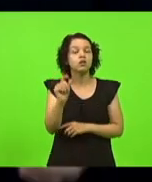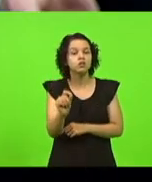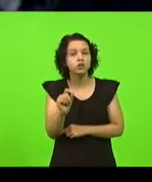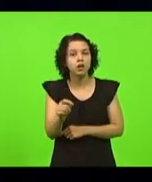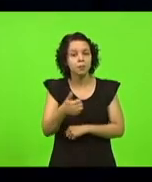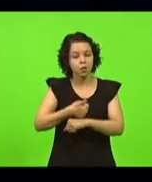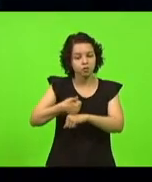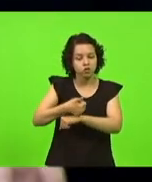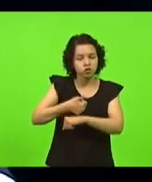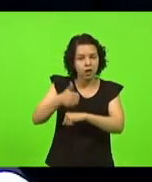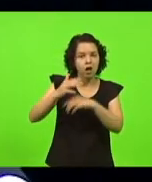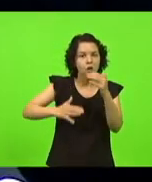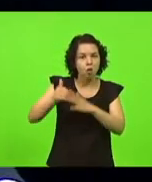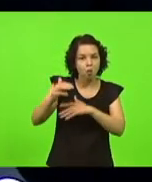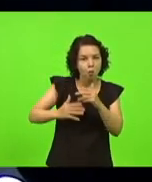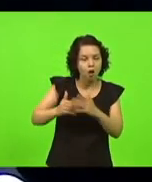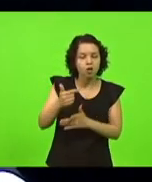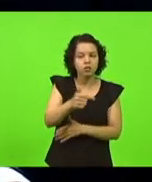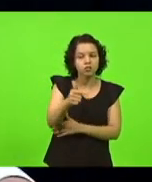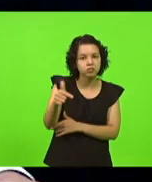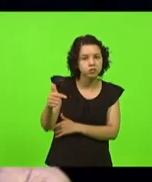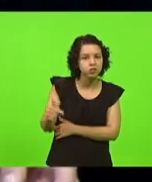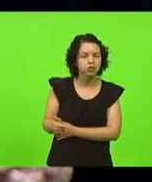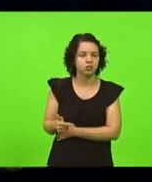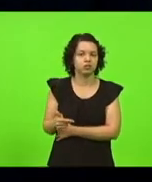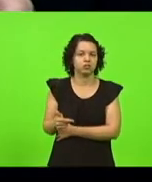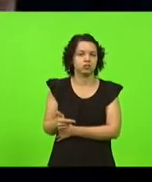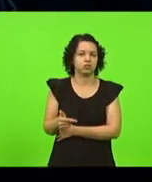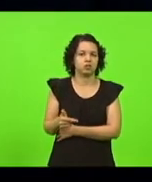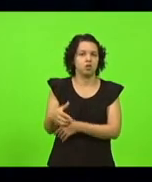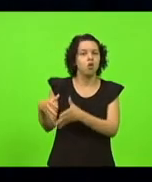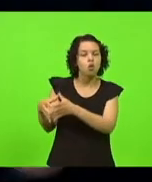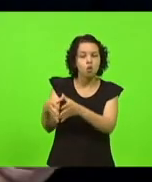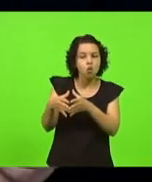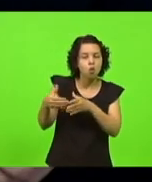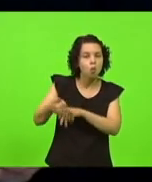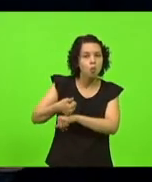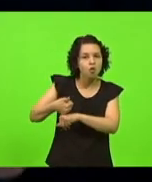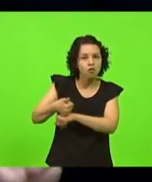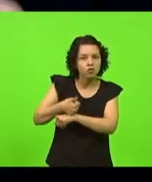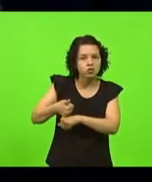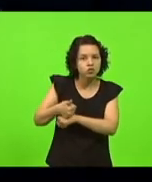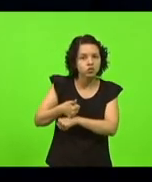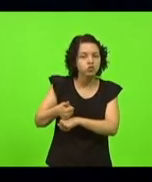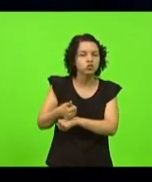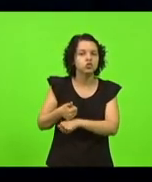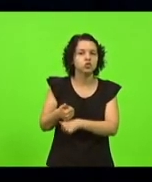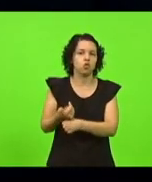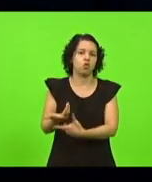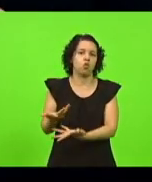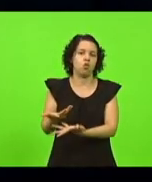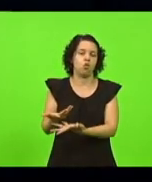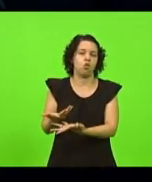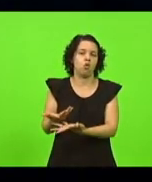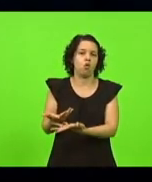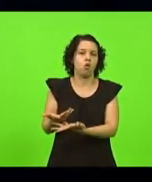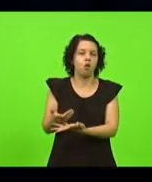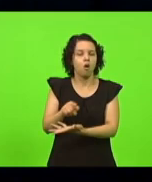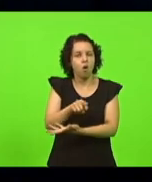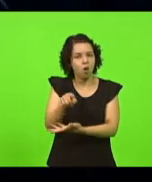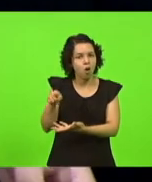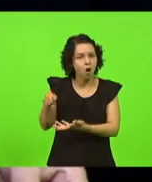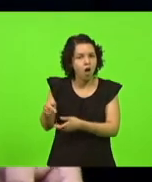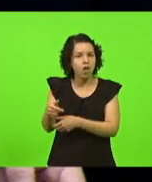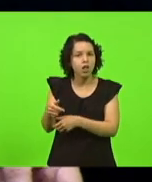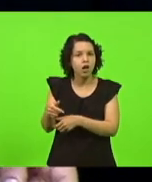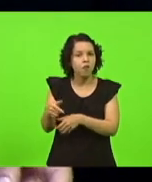faz com que a gente desestimule a qualificação dos quadros, faz com que a gente afaste os profissionais quando formados